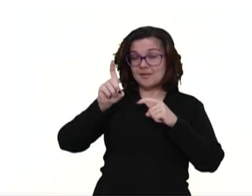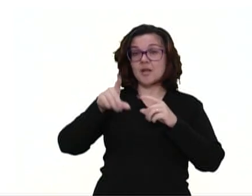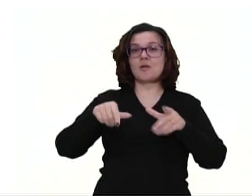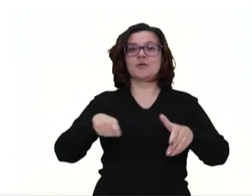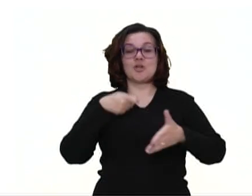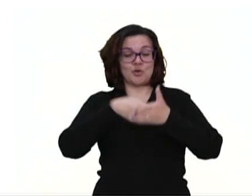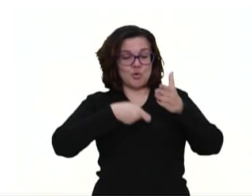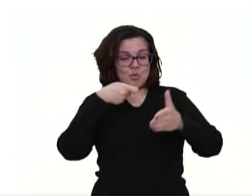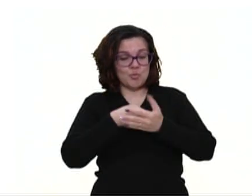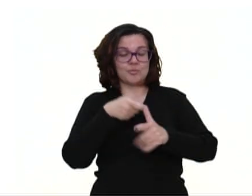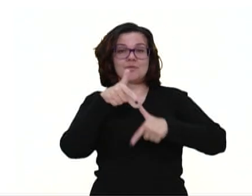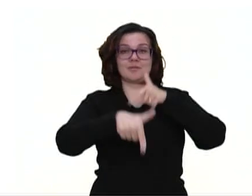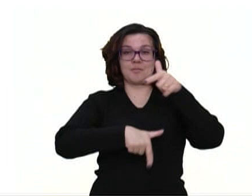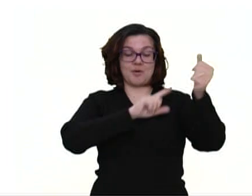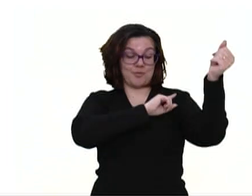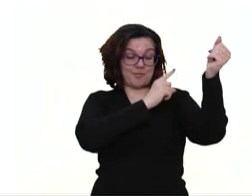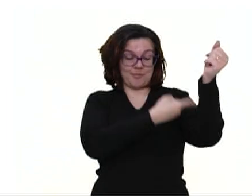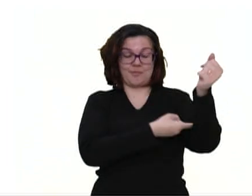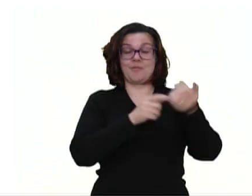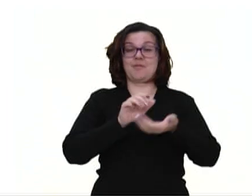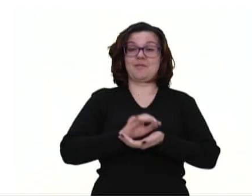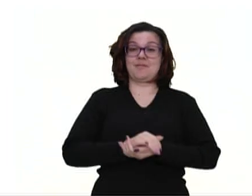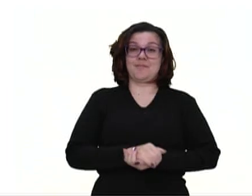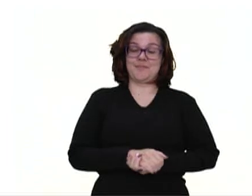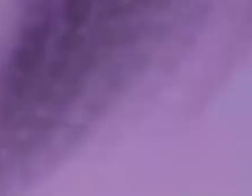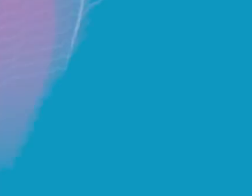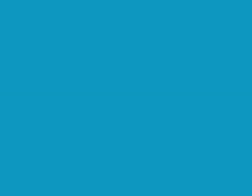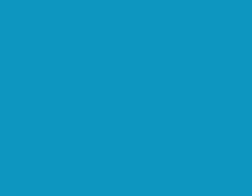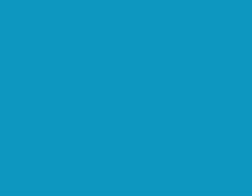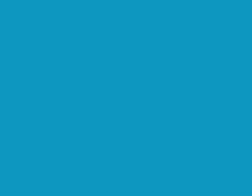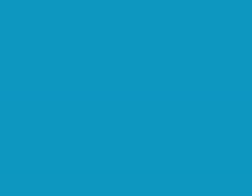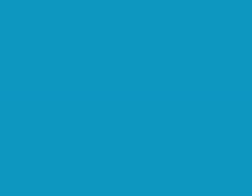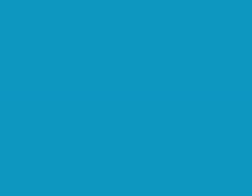Polônia. Logo voltamos aí com a correção.